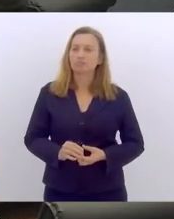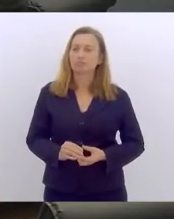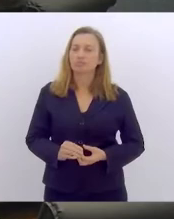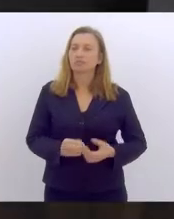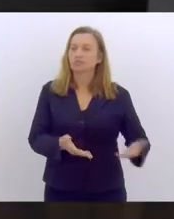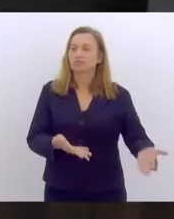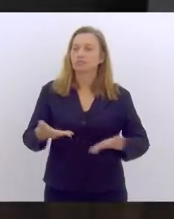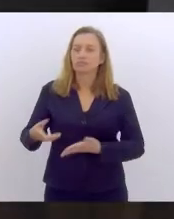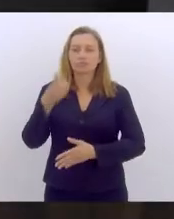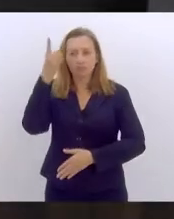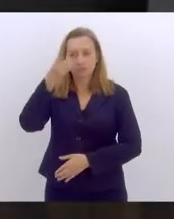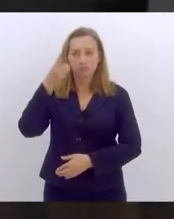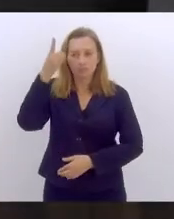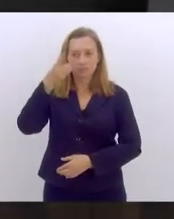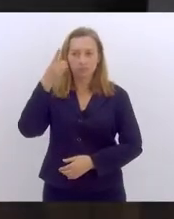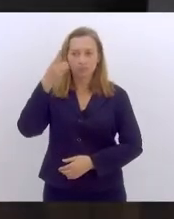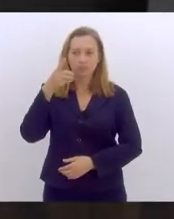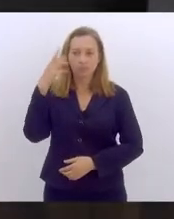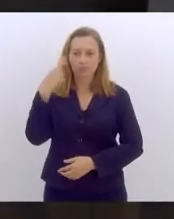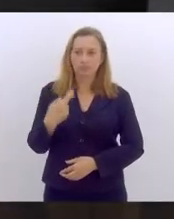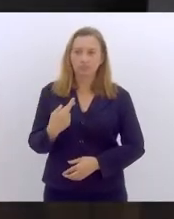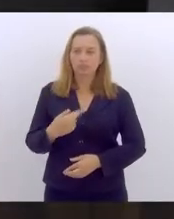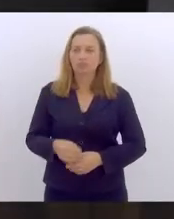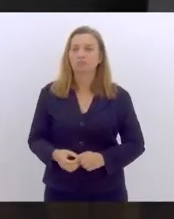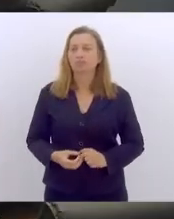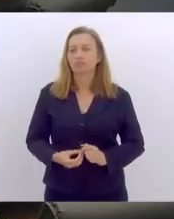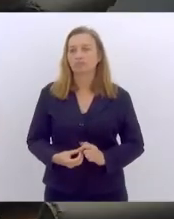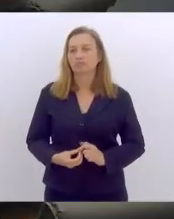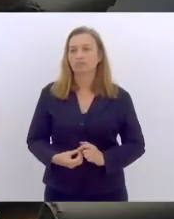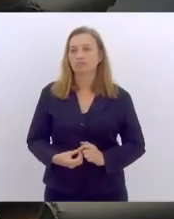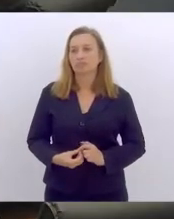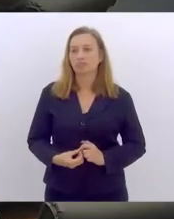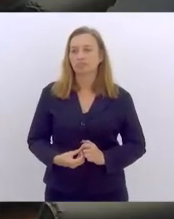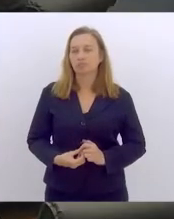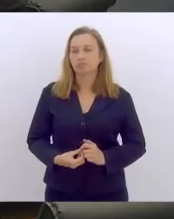Presidência convida a deputada Renata Souza.